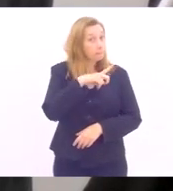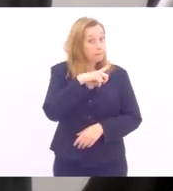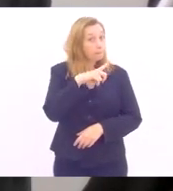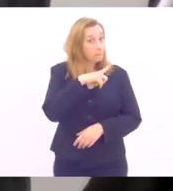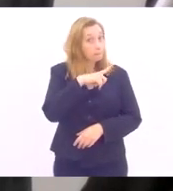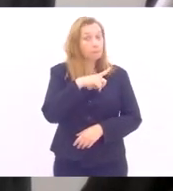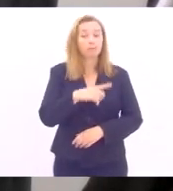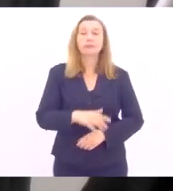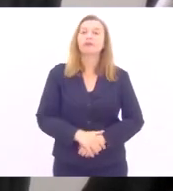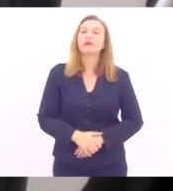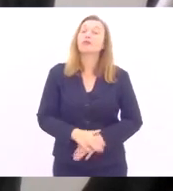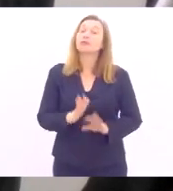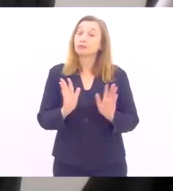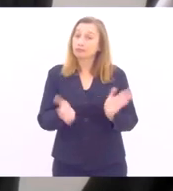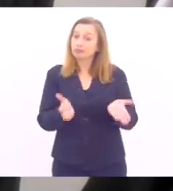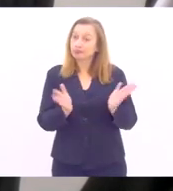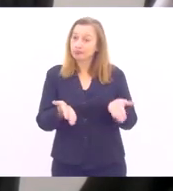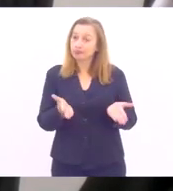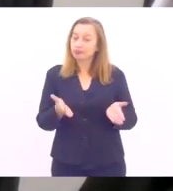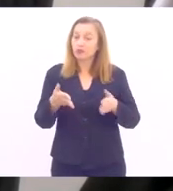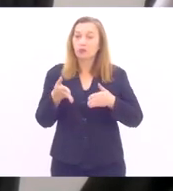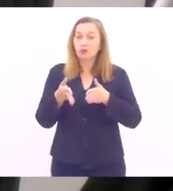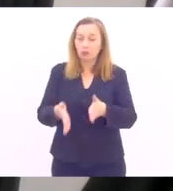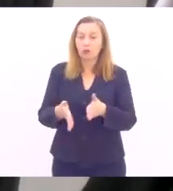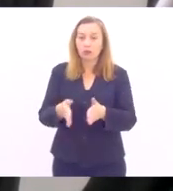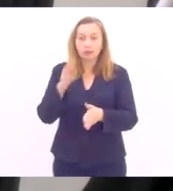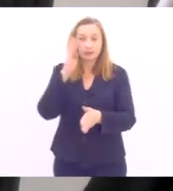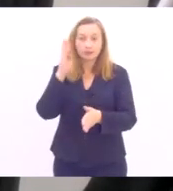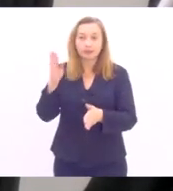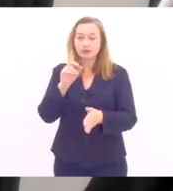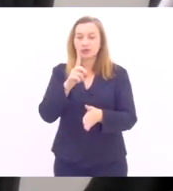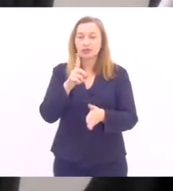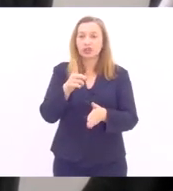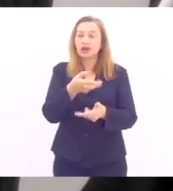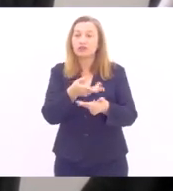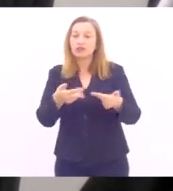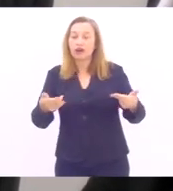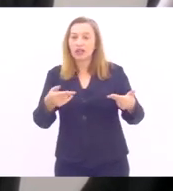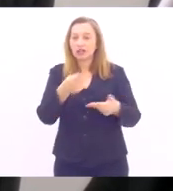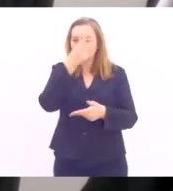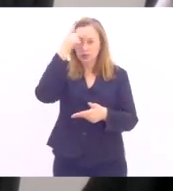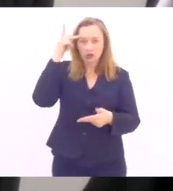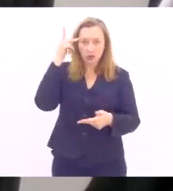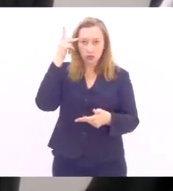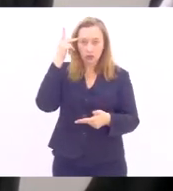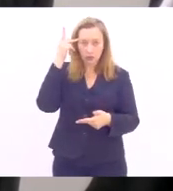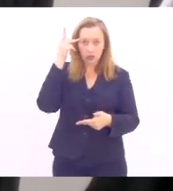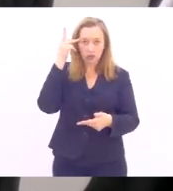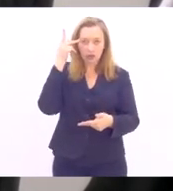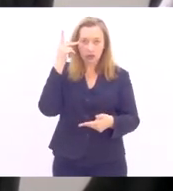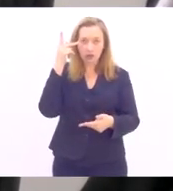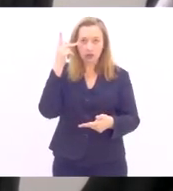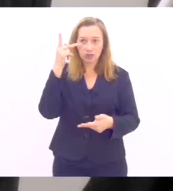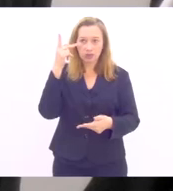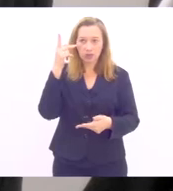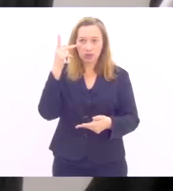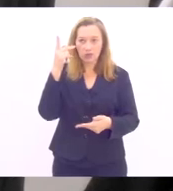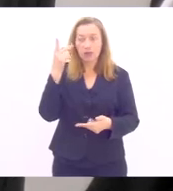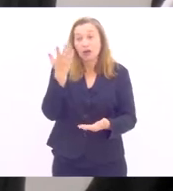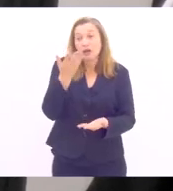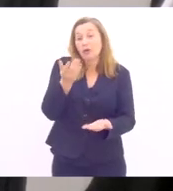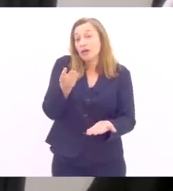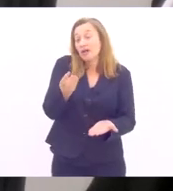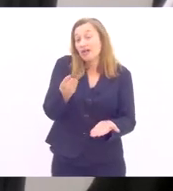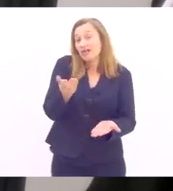couber. Agora, o ponto central é que não sejam milhares de pessoas de torcidas a pagarem, às vezes,